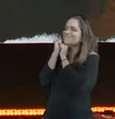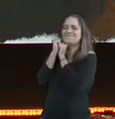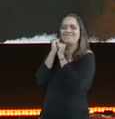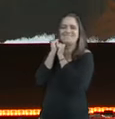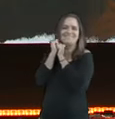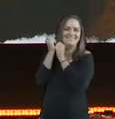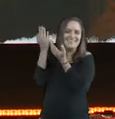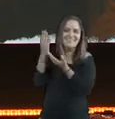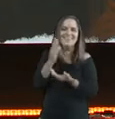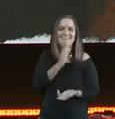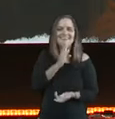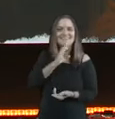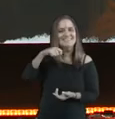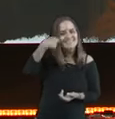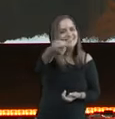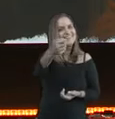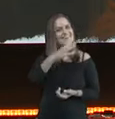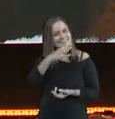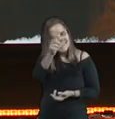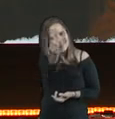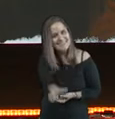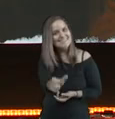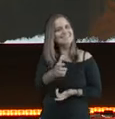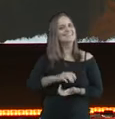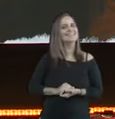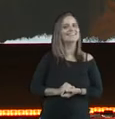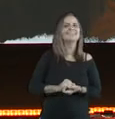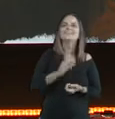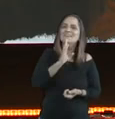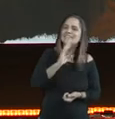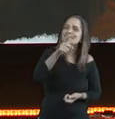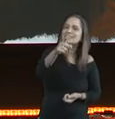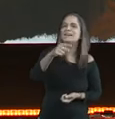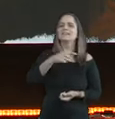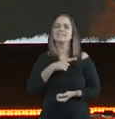salteado, sabe se você perdeu o siso ou não,